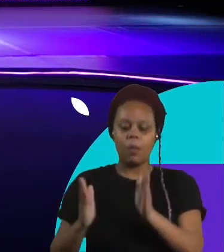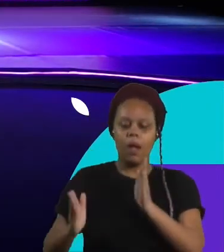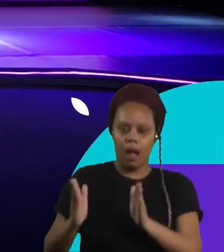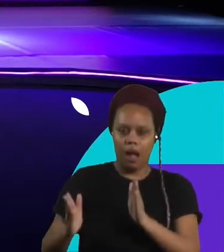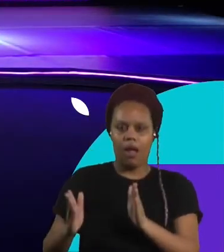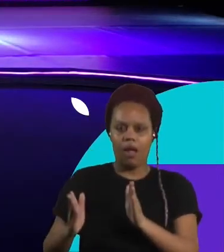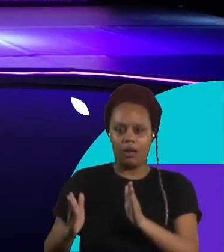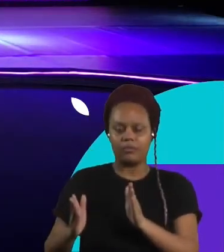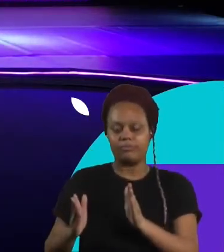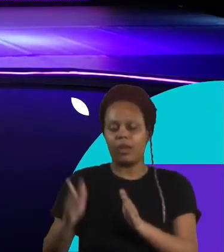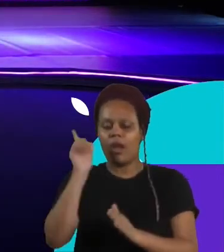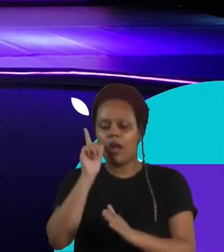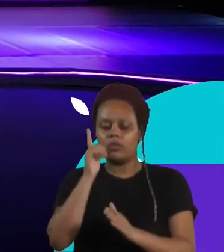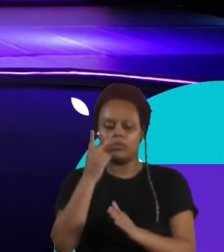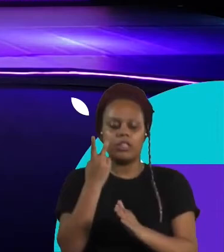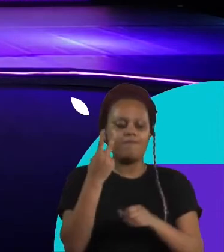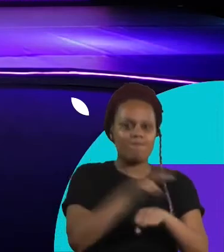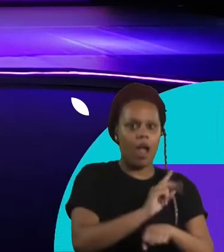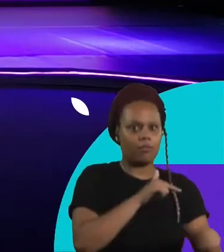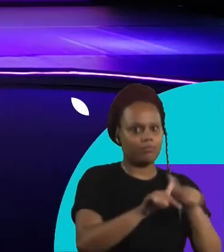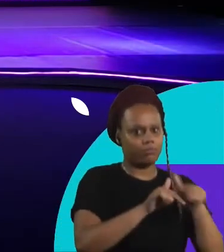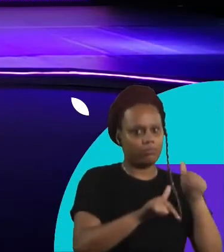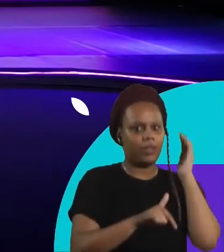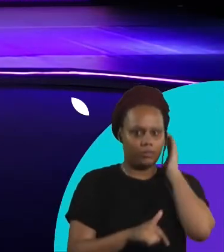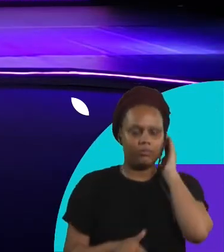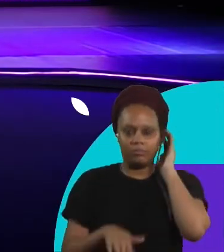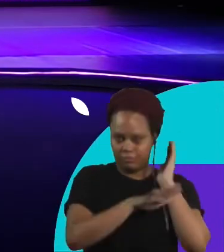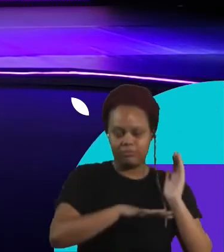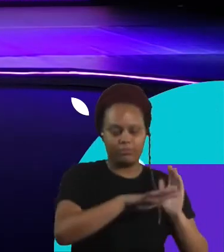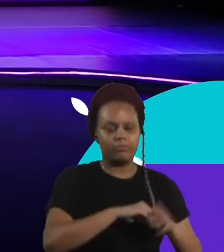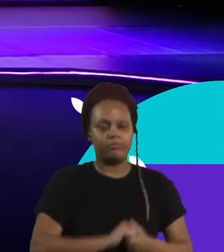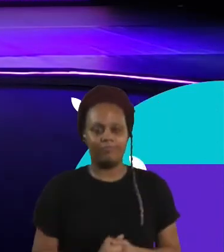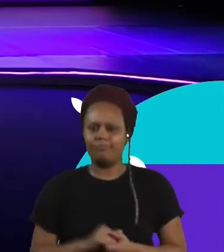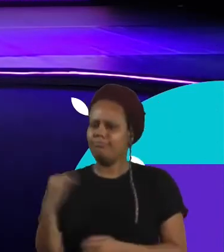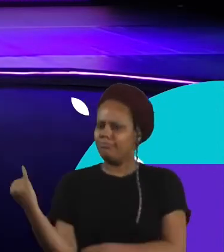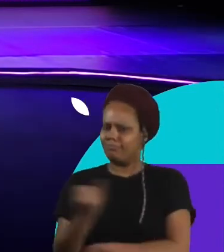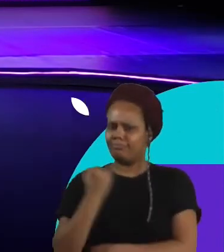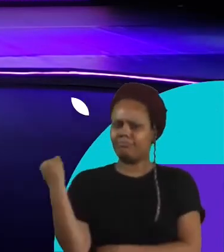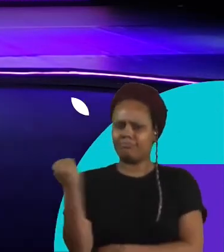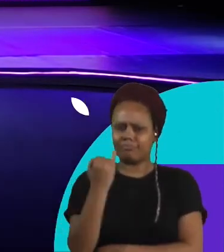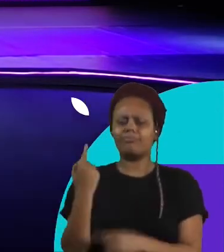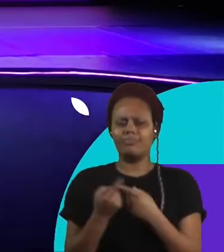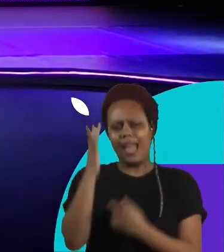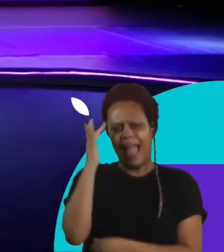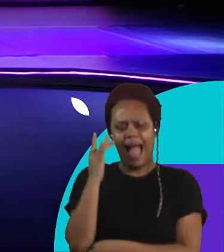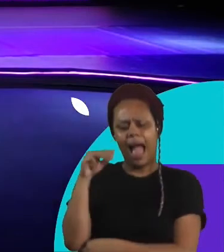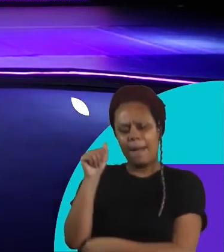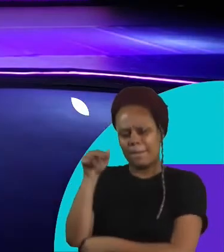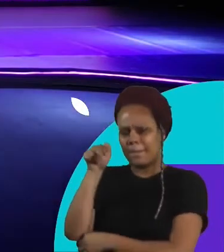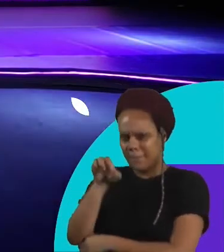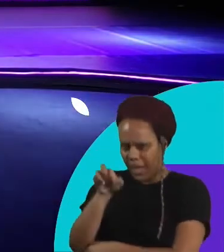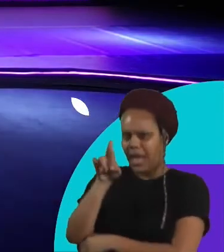trabalho. Eu acho que isso é muito importante, né? Acho que depois o Américo vai falar mais um pouquinho, mas assim, é de novo